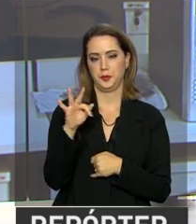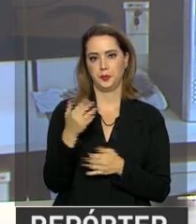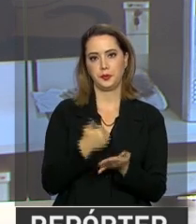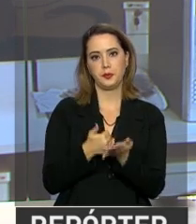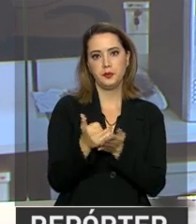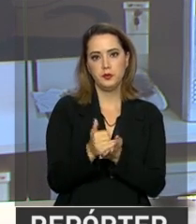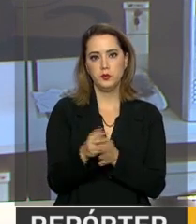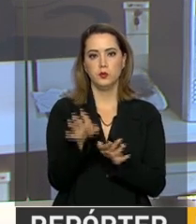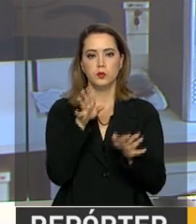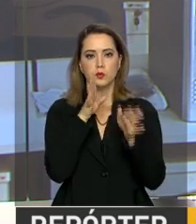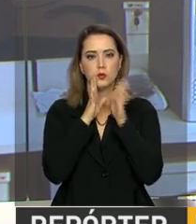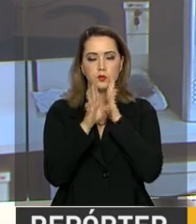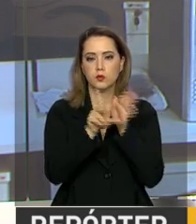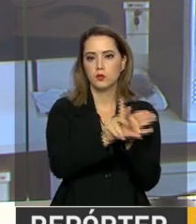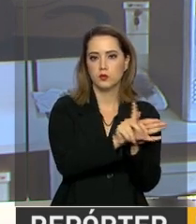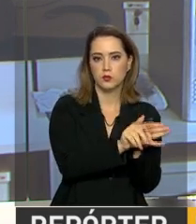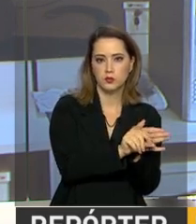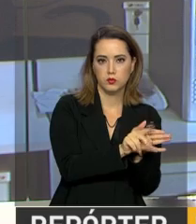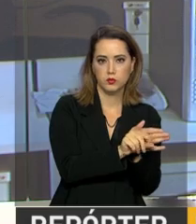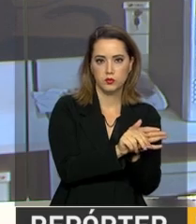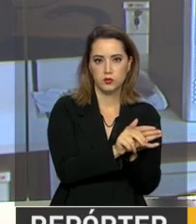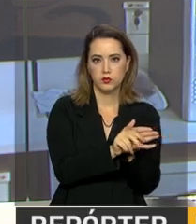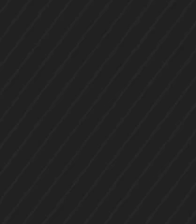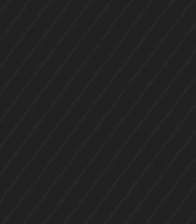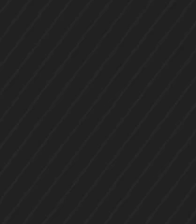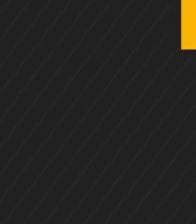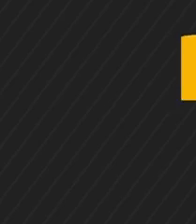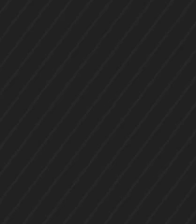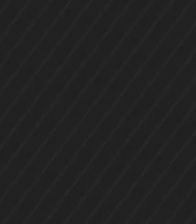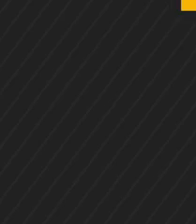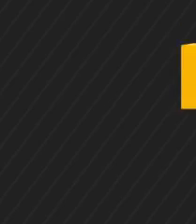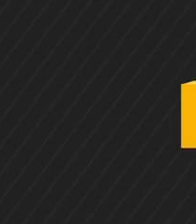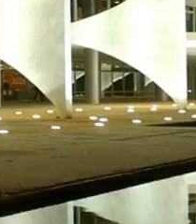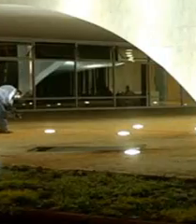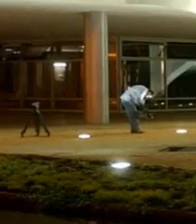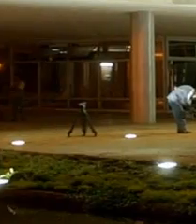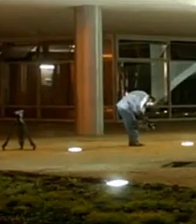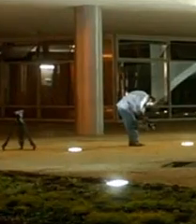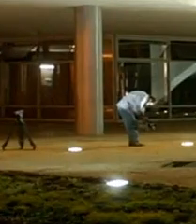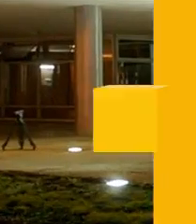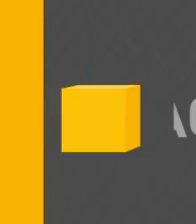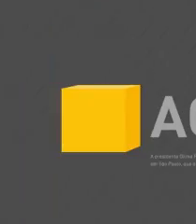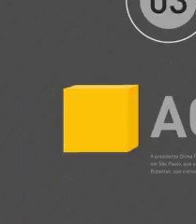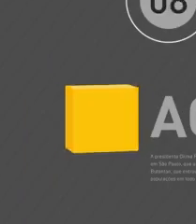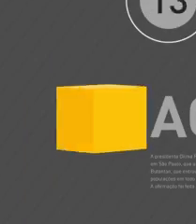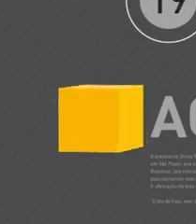Acompanhe também as novidades em nossas redes sociais.